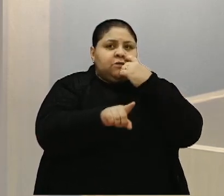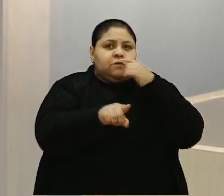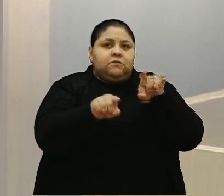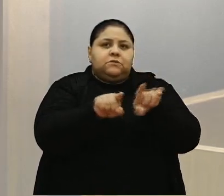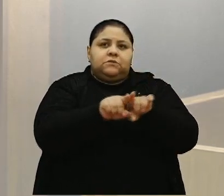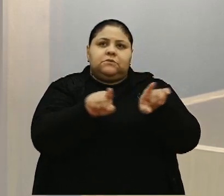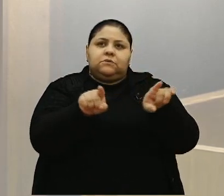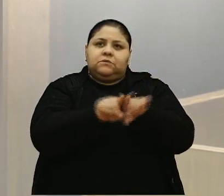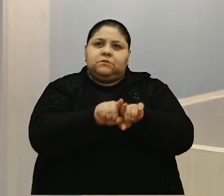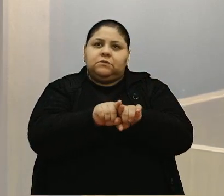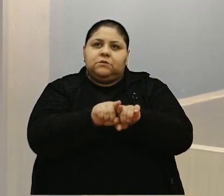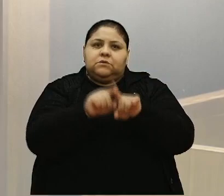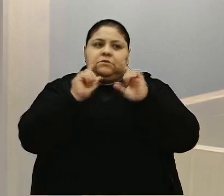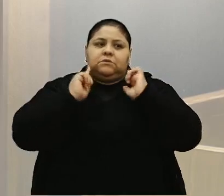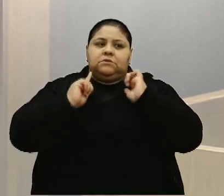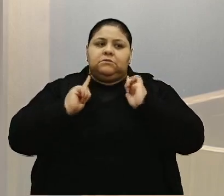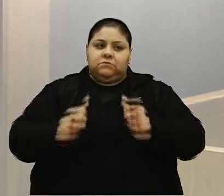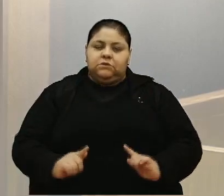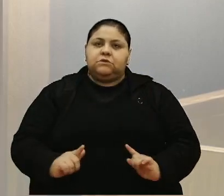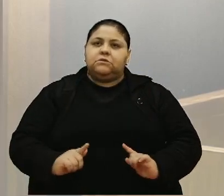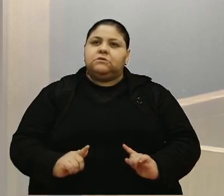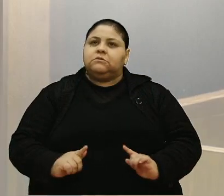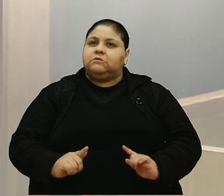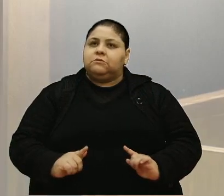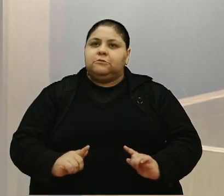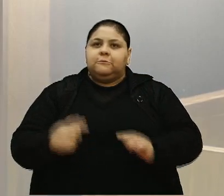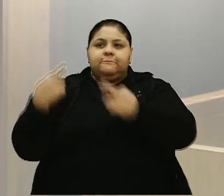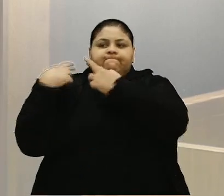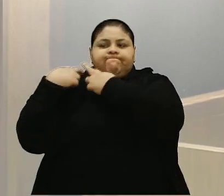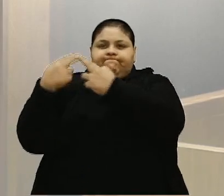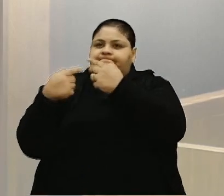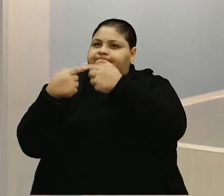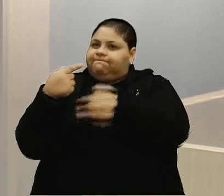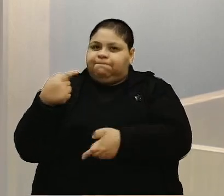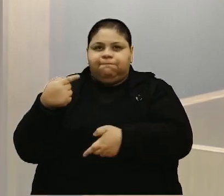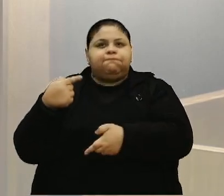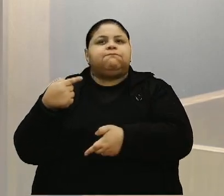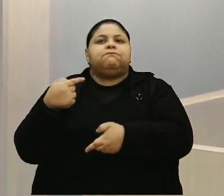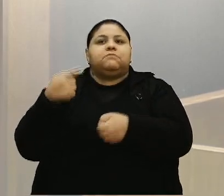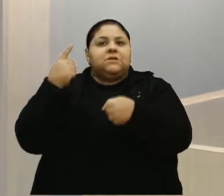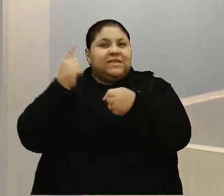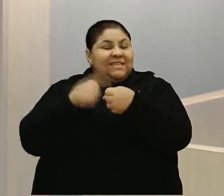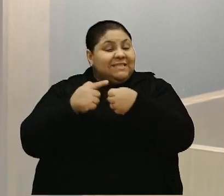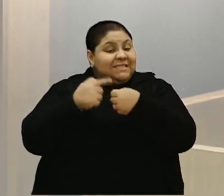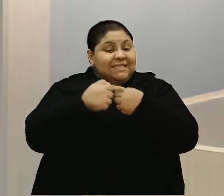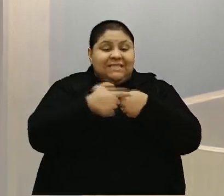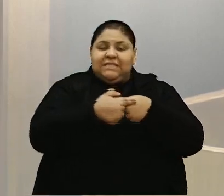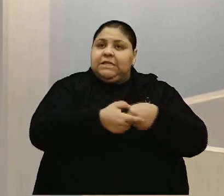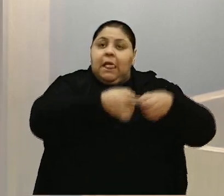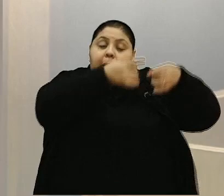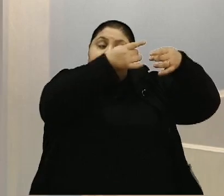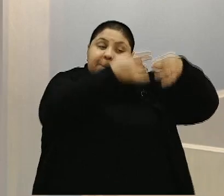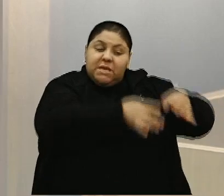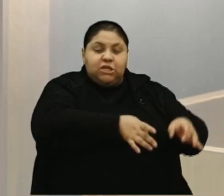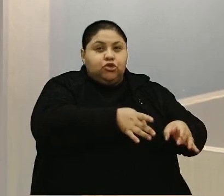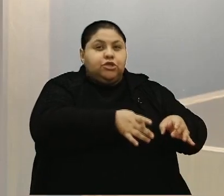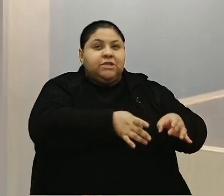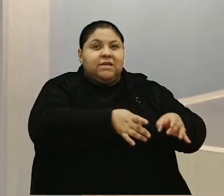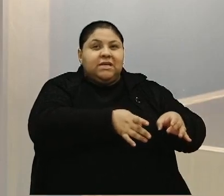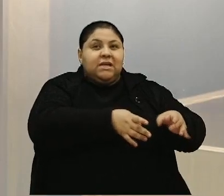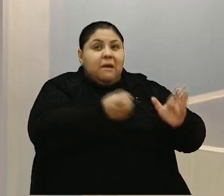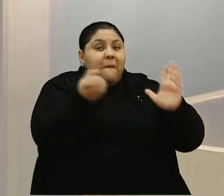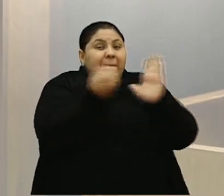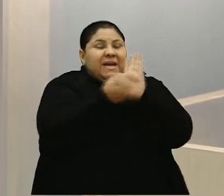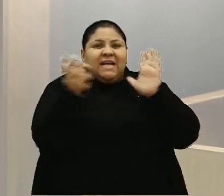é incompetente, é irresponsável e coloca a cidade no maior caos histórico de